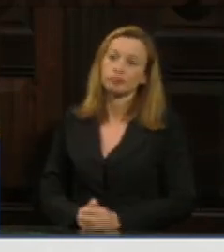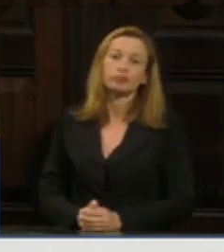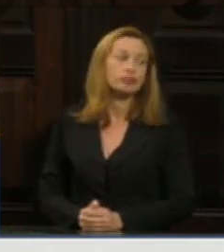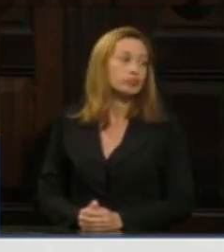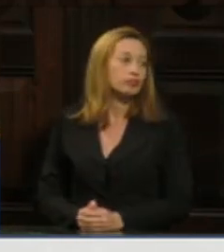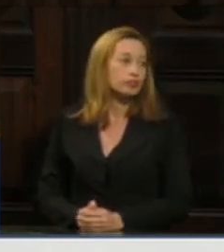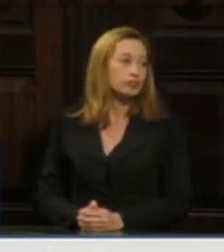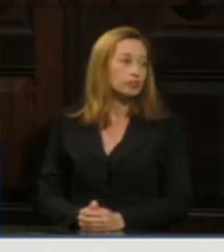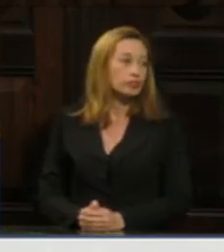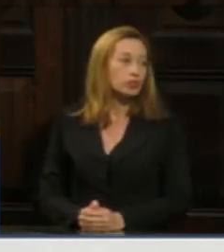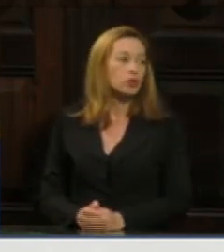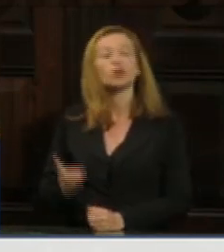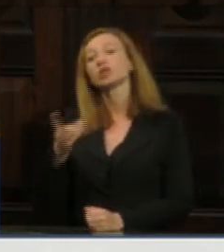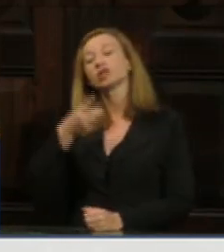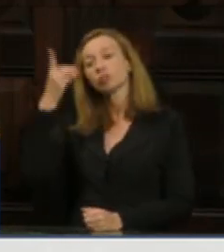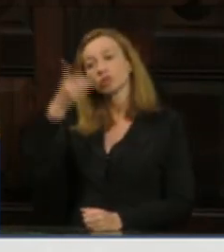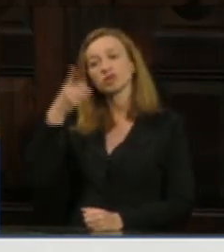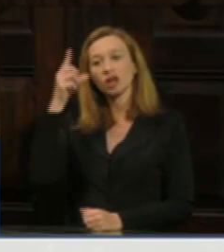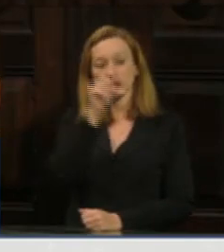tenho como valores,